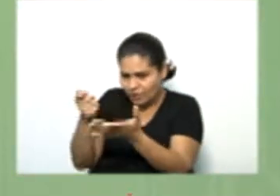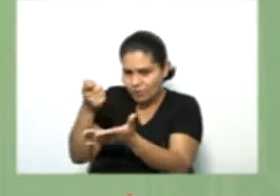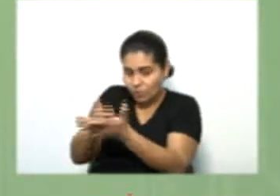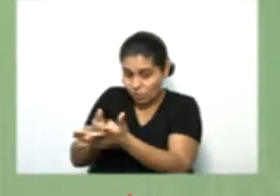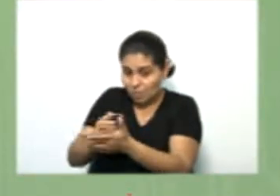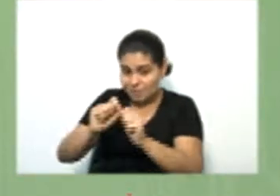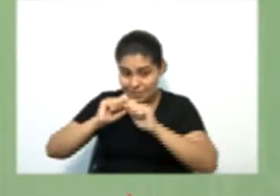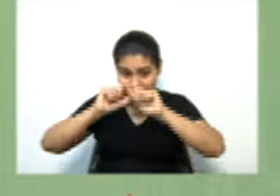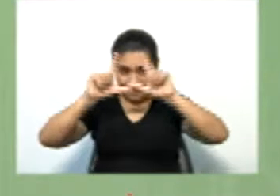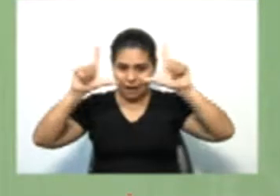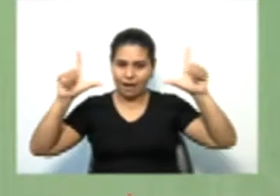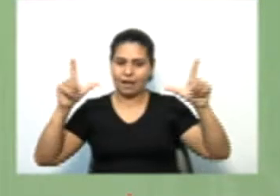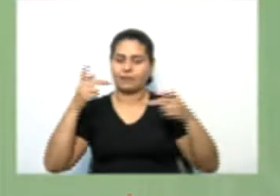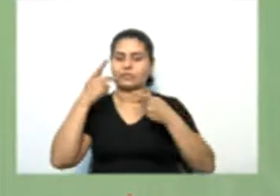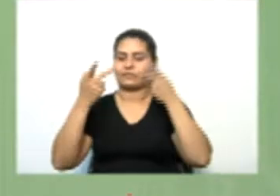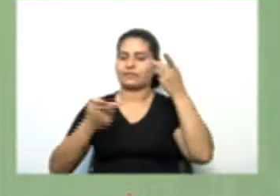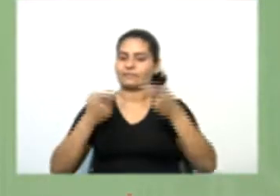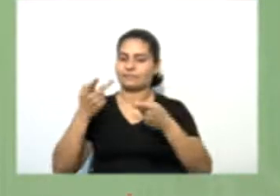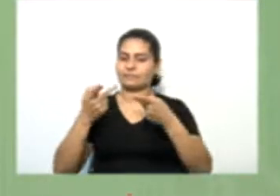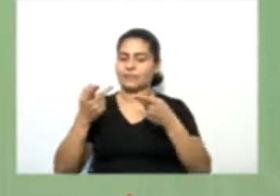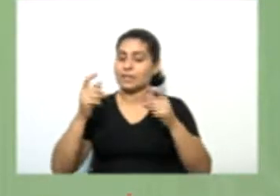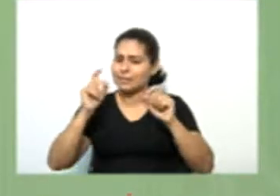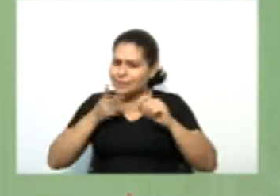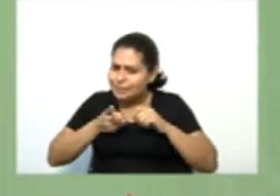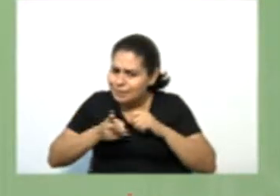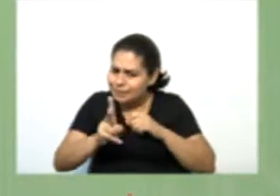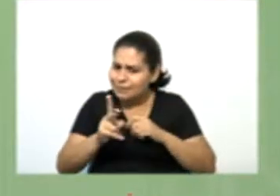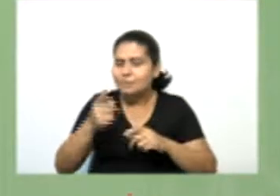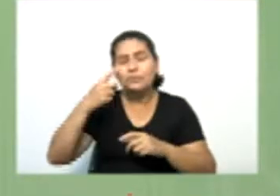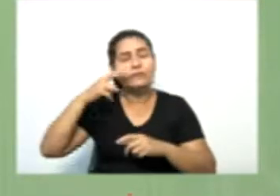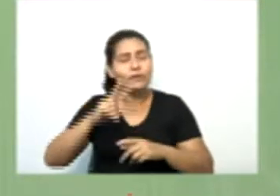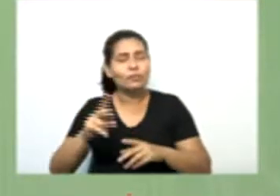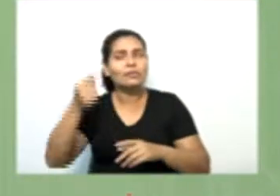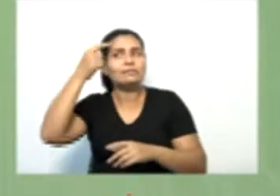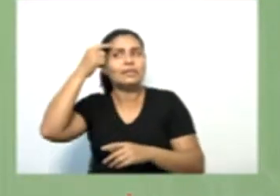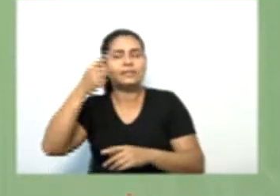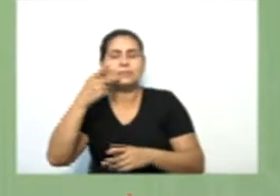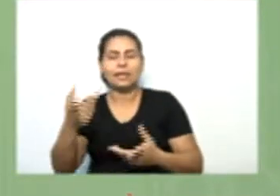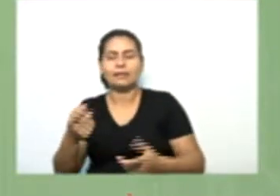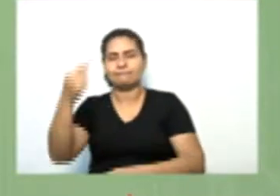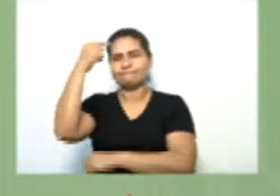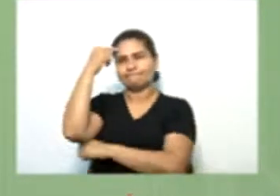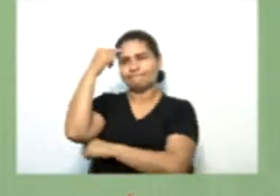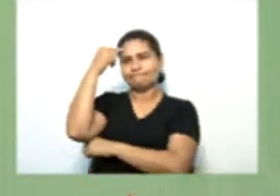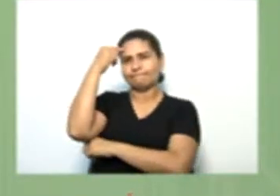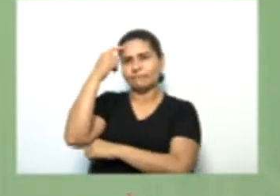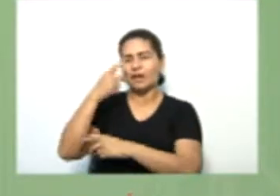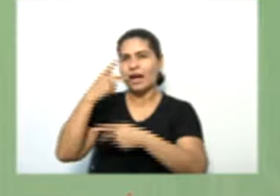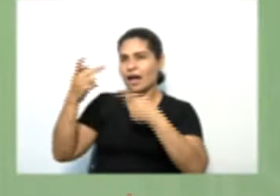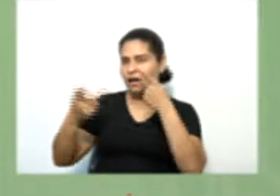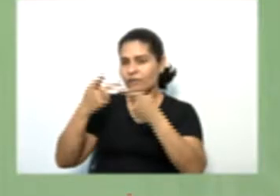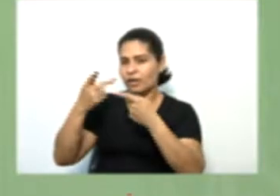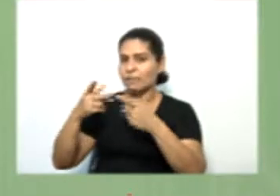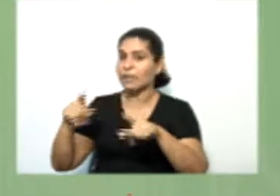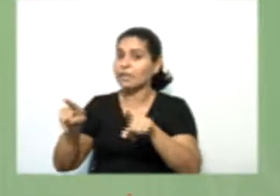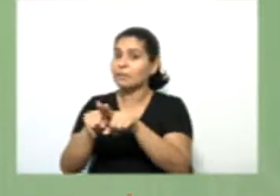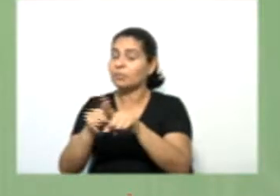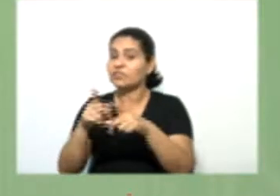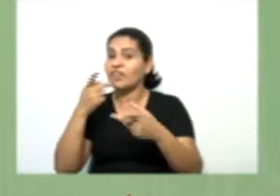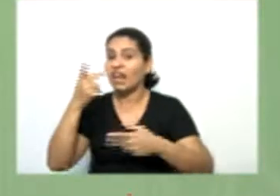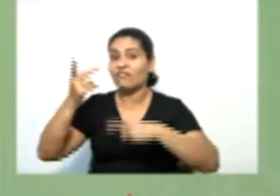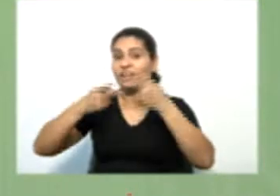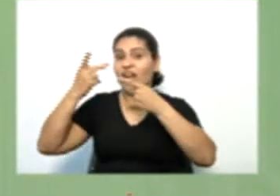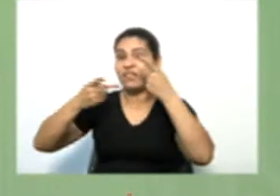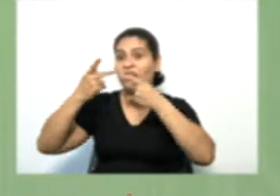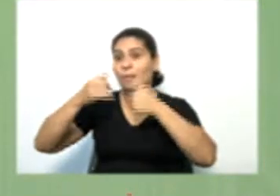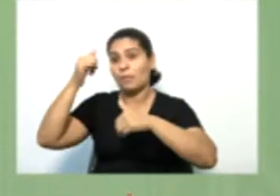confiança, clareza também na fala. Procure sintetizar o que vai falar, para não ser o quê? Prolixo, falar coisa